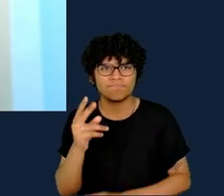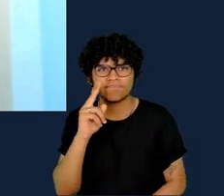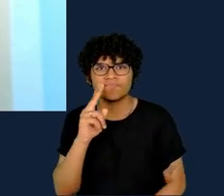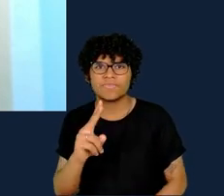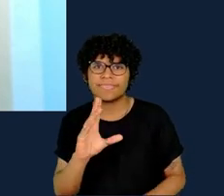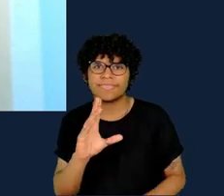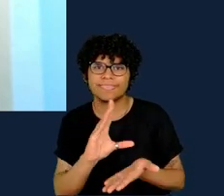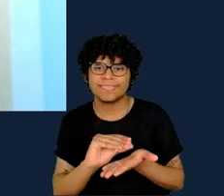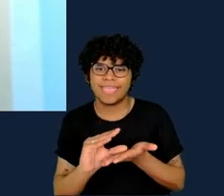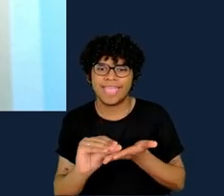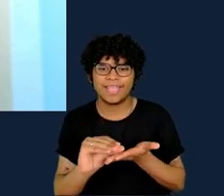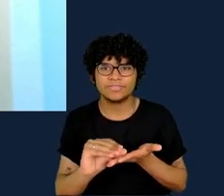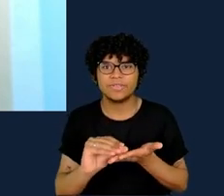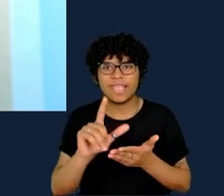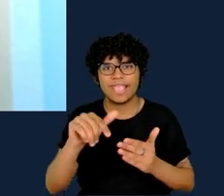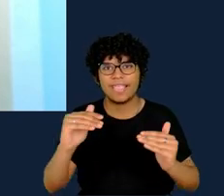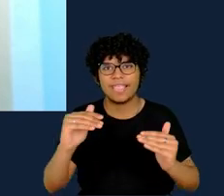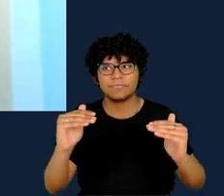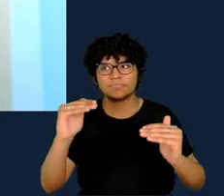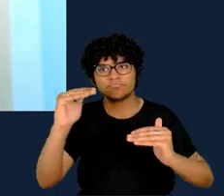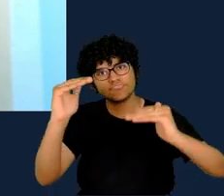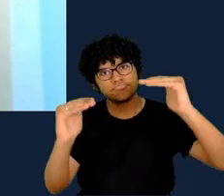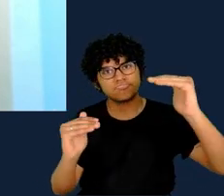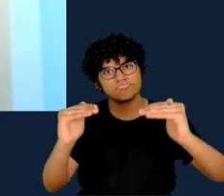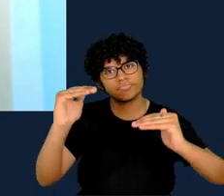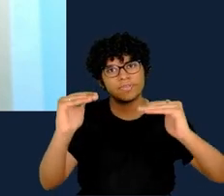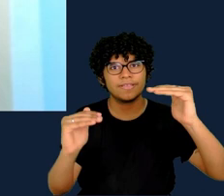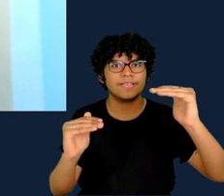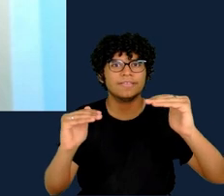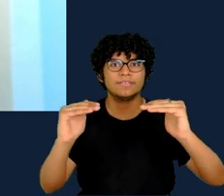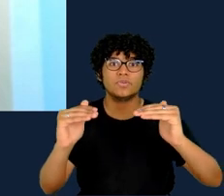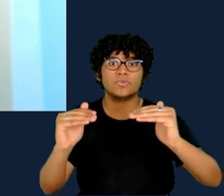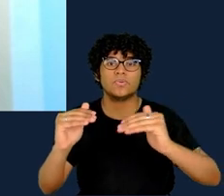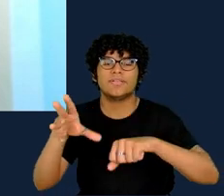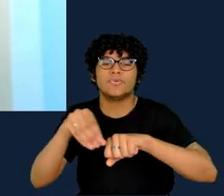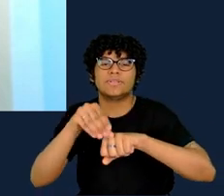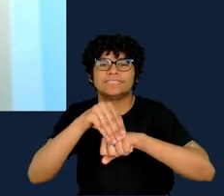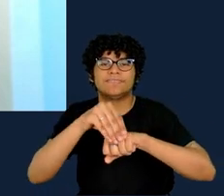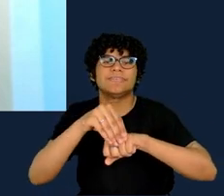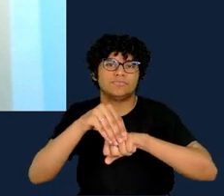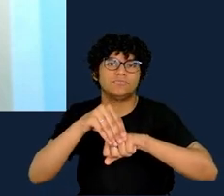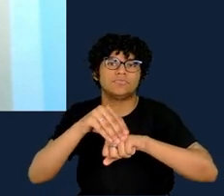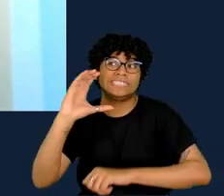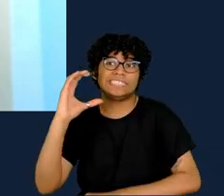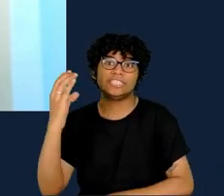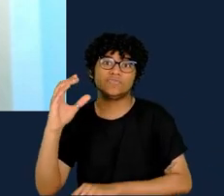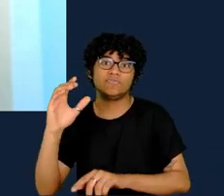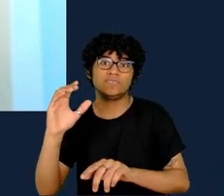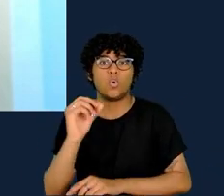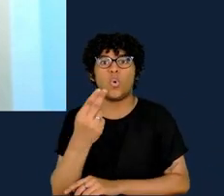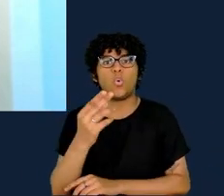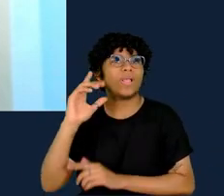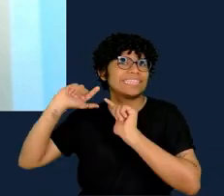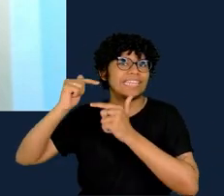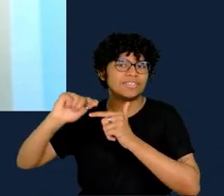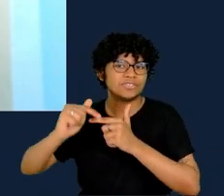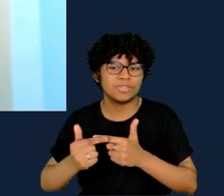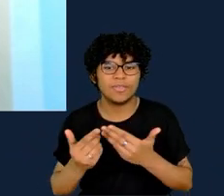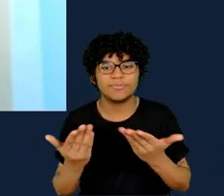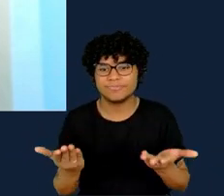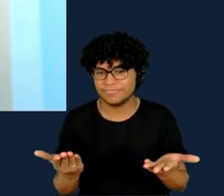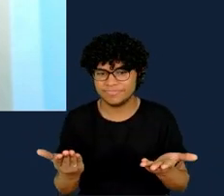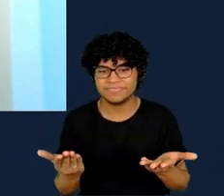entre o conhecimento científico ocidental e a relação aos conhecimentos tradicionais? Acho que a França, certamente,